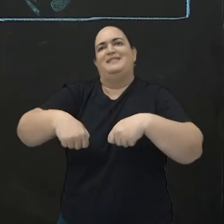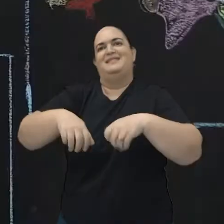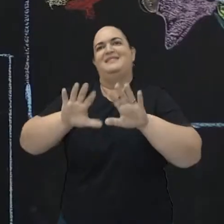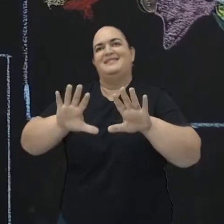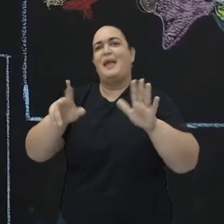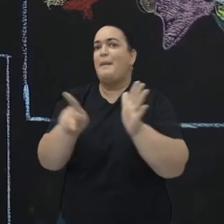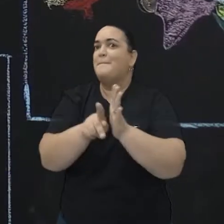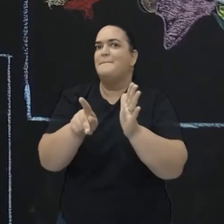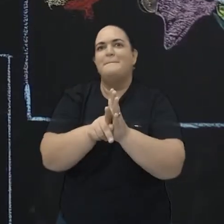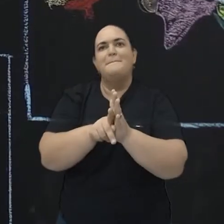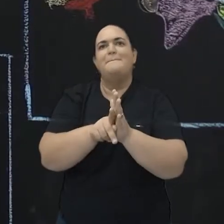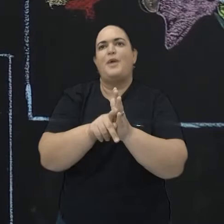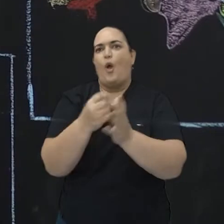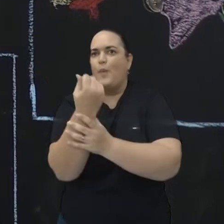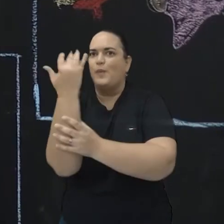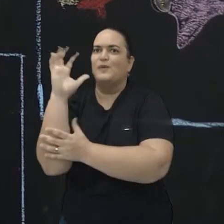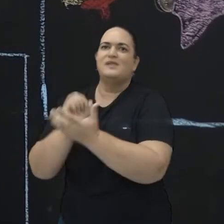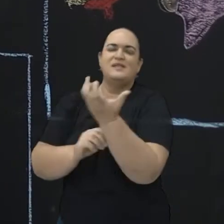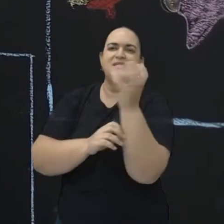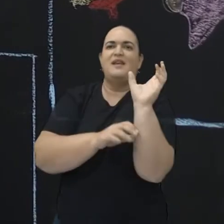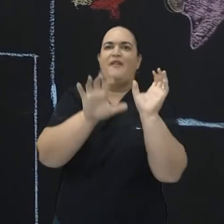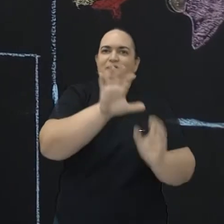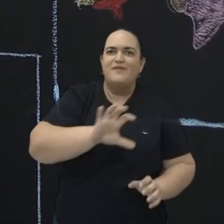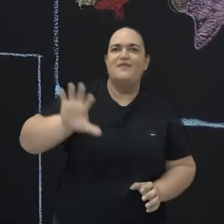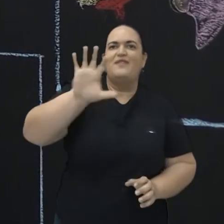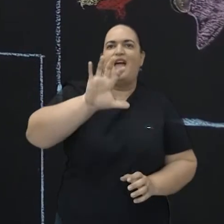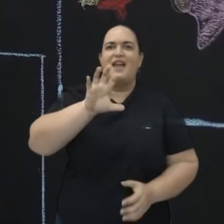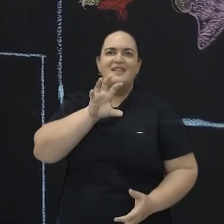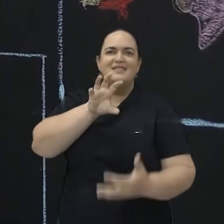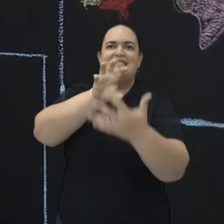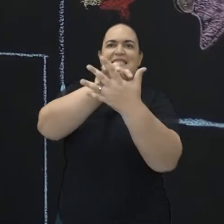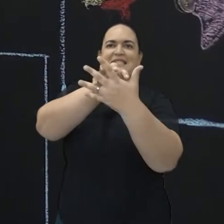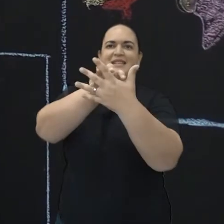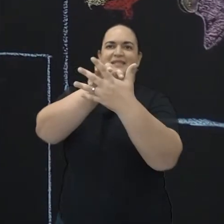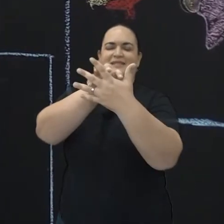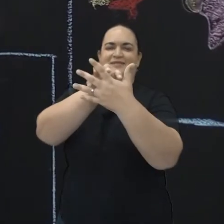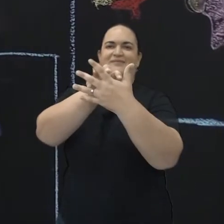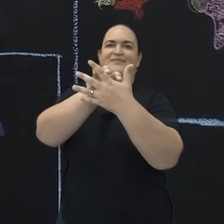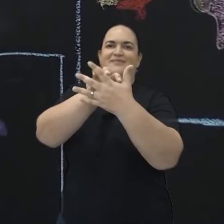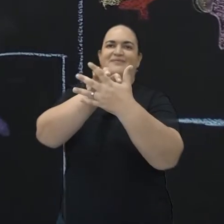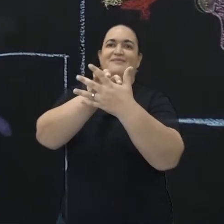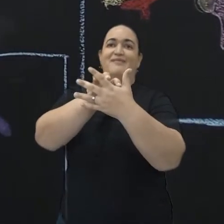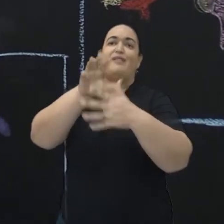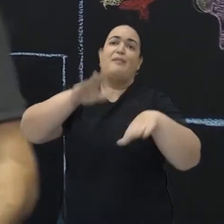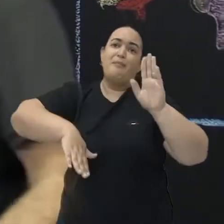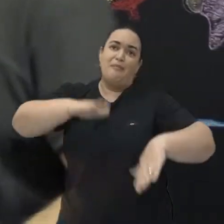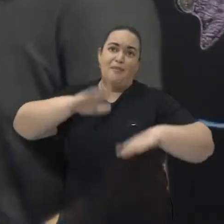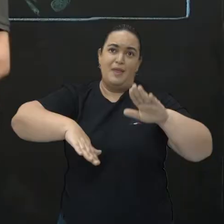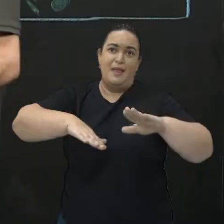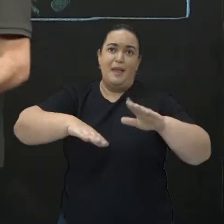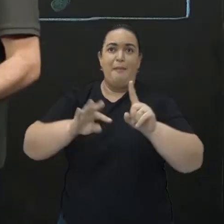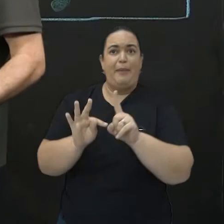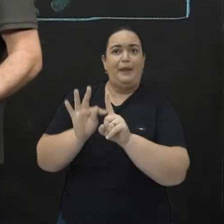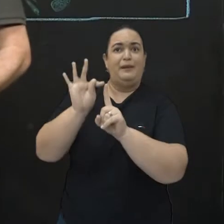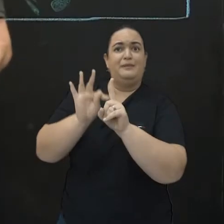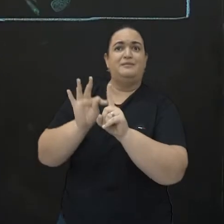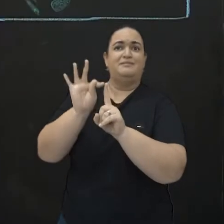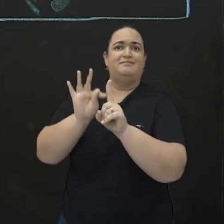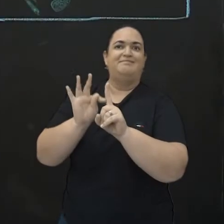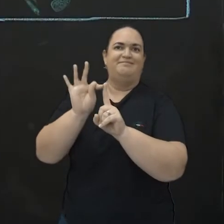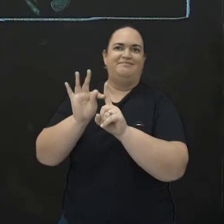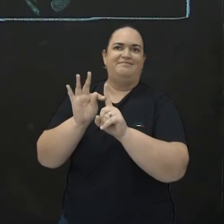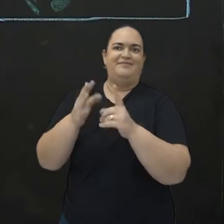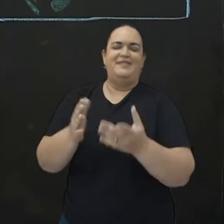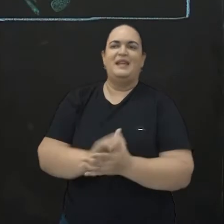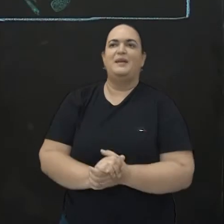então, é extremamente importante devido a esse clima com bastante falta de água e alta amplitude térmica anual, ok? Nas